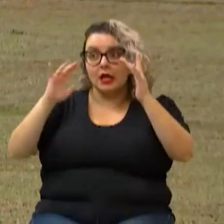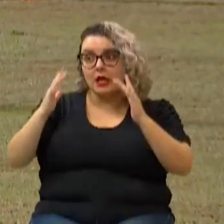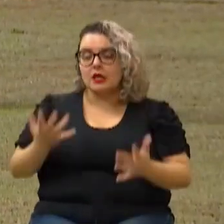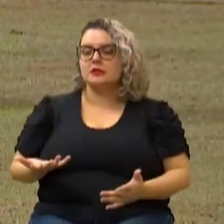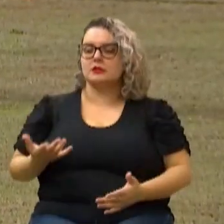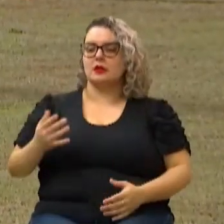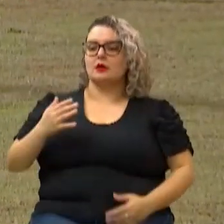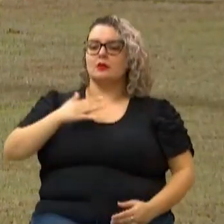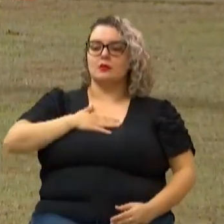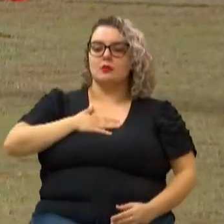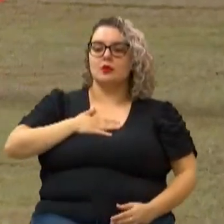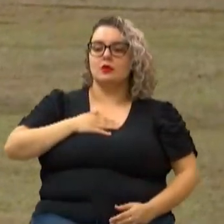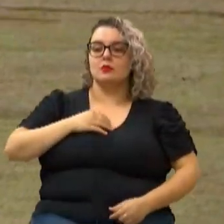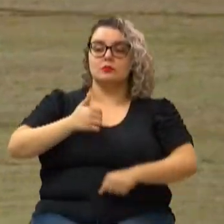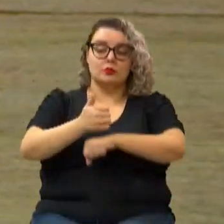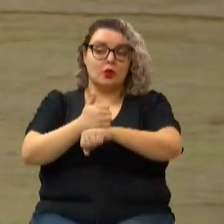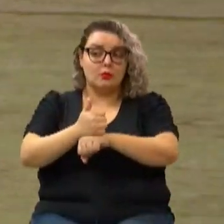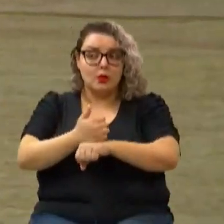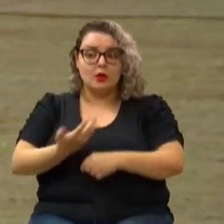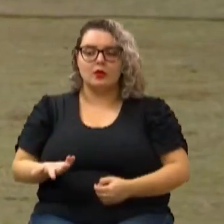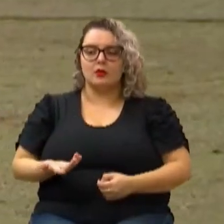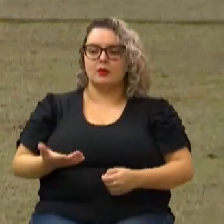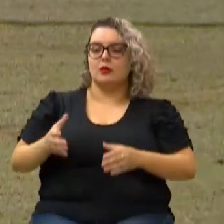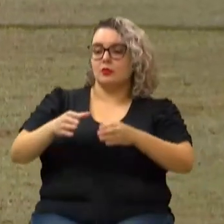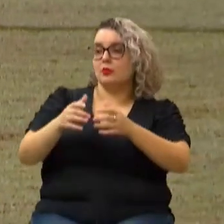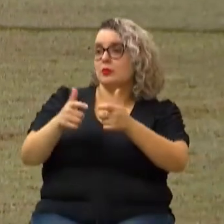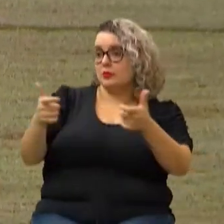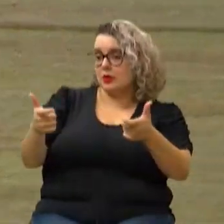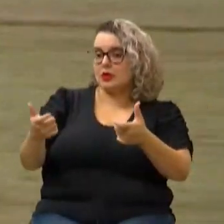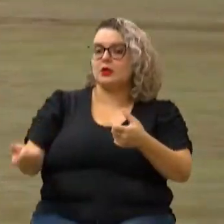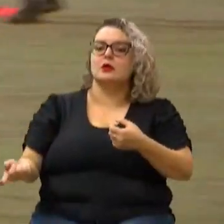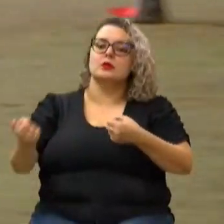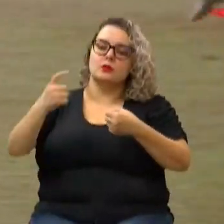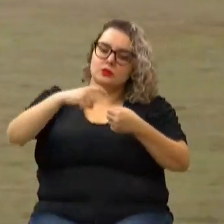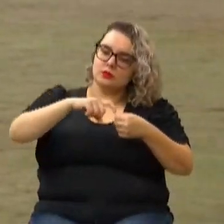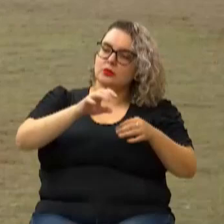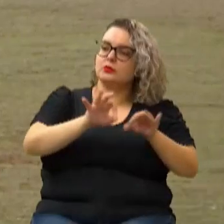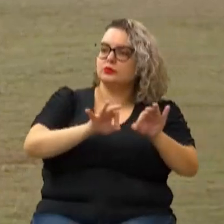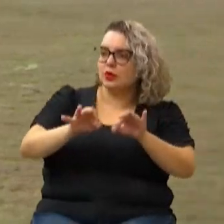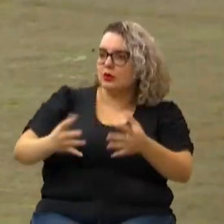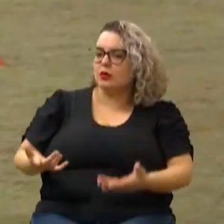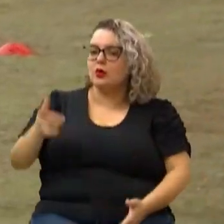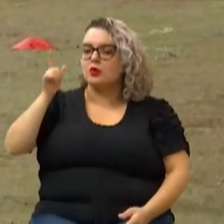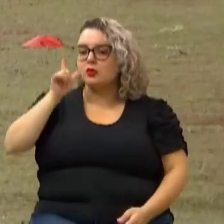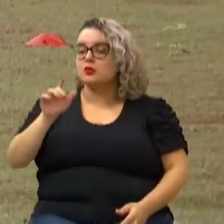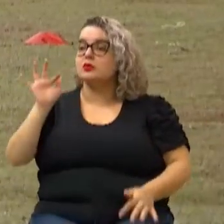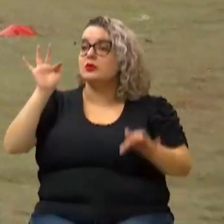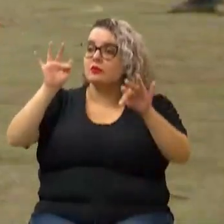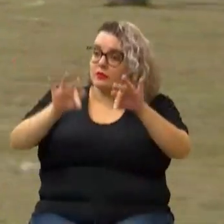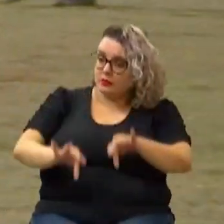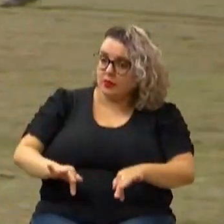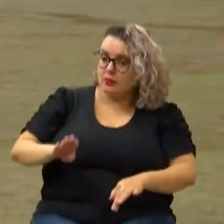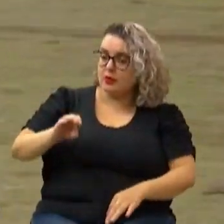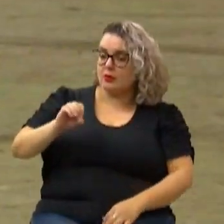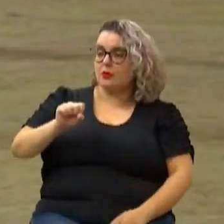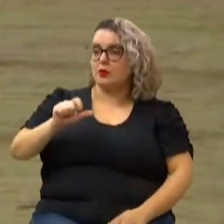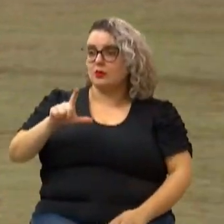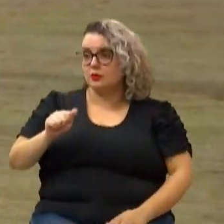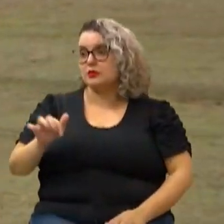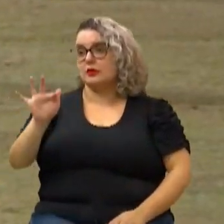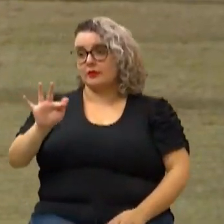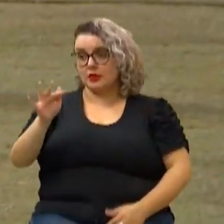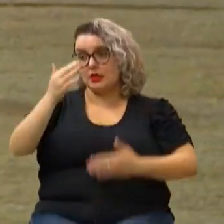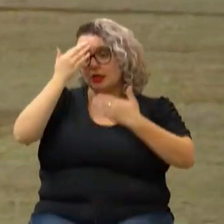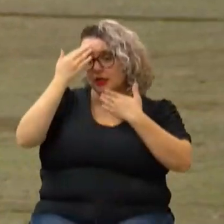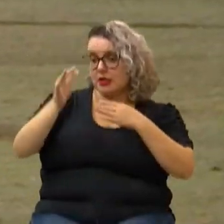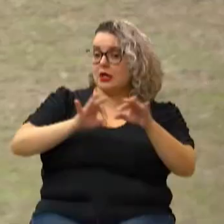meu sonho, que era jogar profissionalmente, consegui clubes maiores, depois eu retornei ao projeto, consegui finalizar minha bolsa de